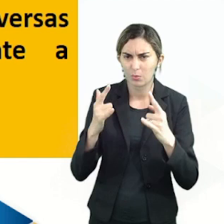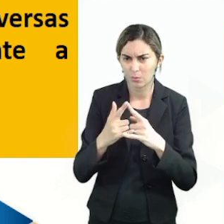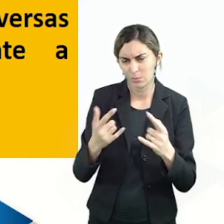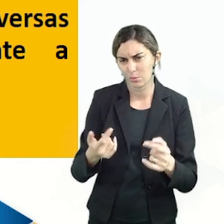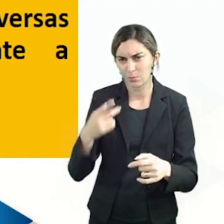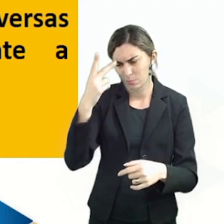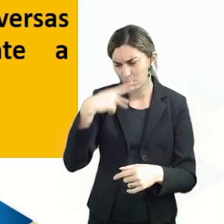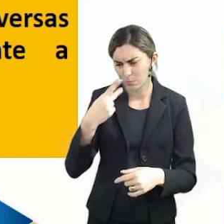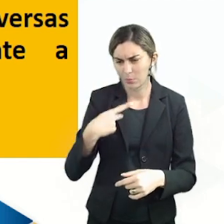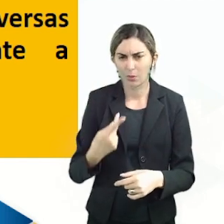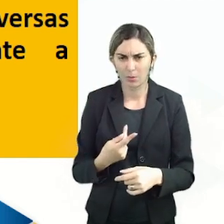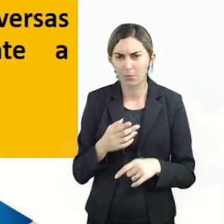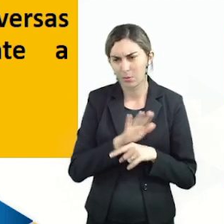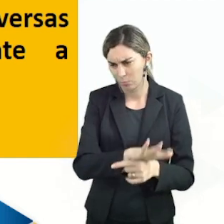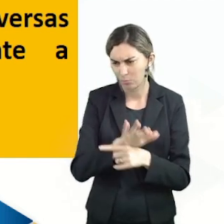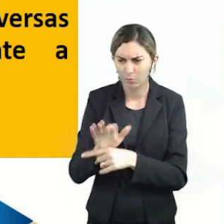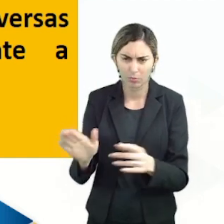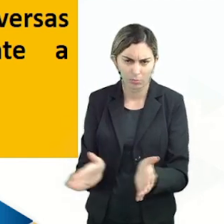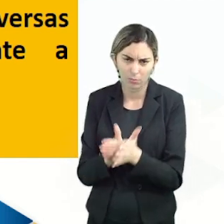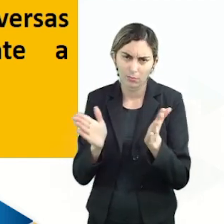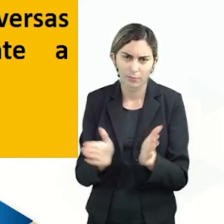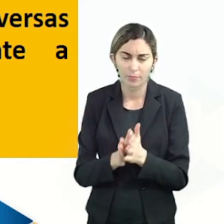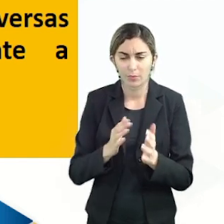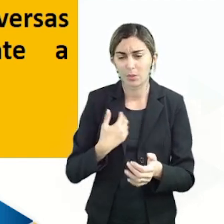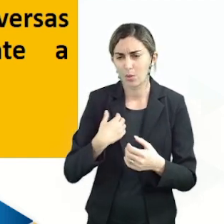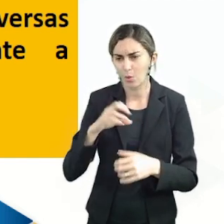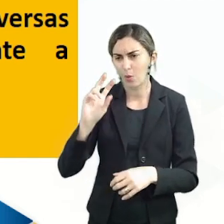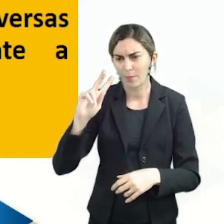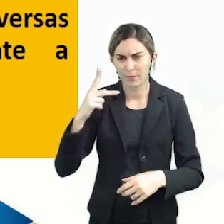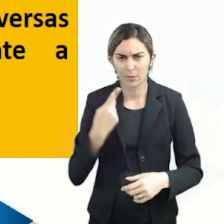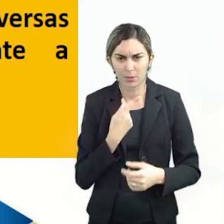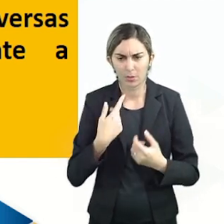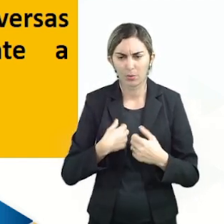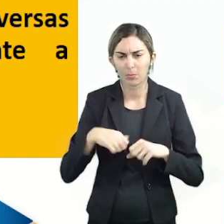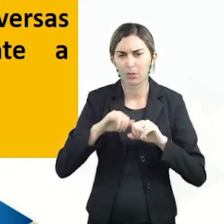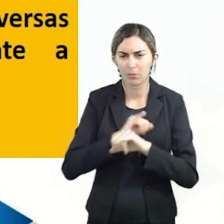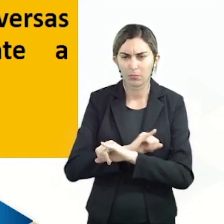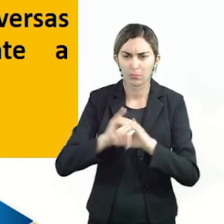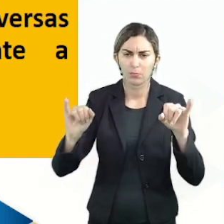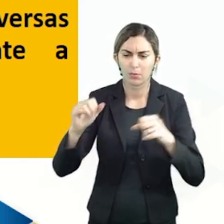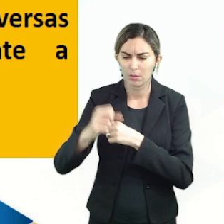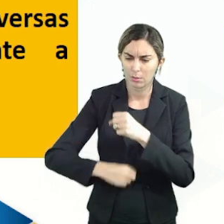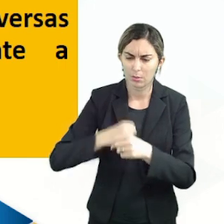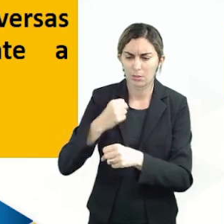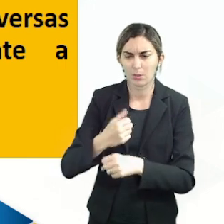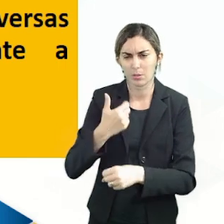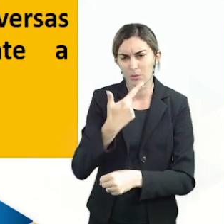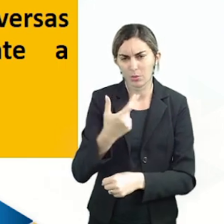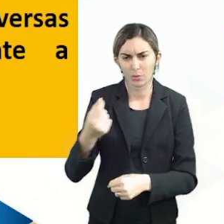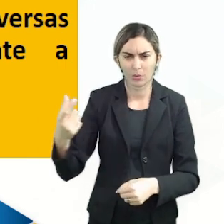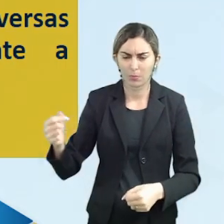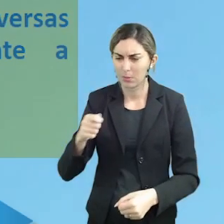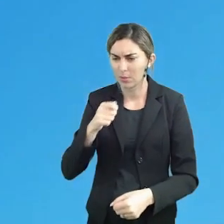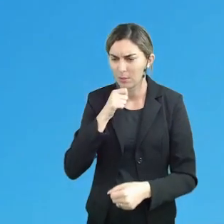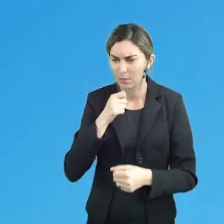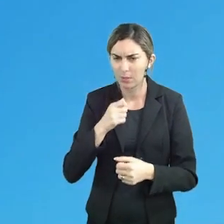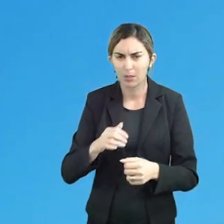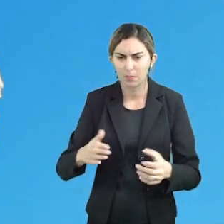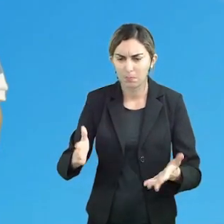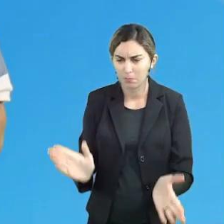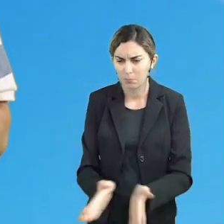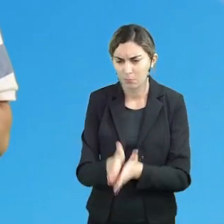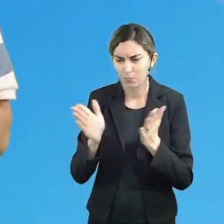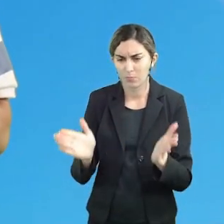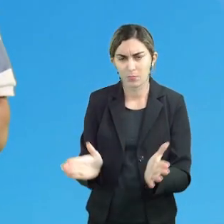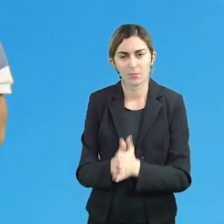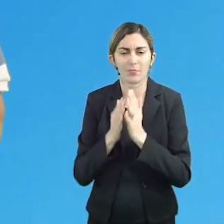filantrópicas que fazem caridade, lançou oficialmente a campanha Ano de 2000, Sem Miséria. Vejam